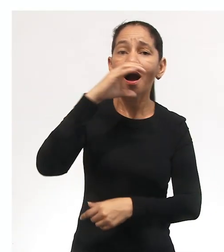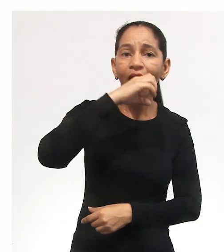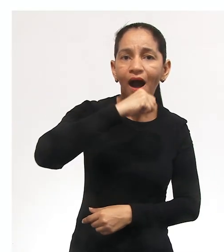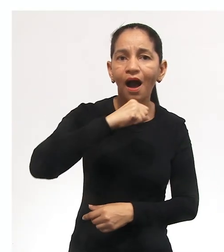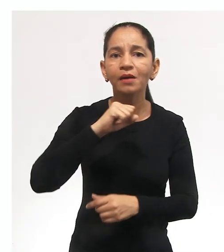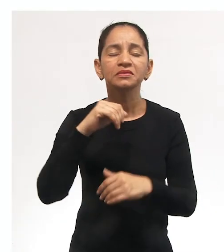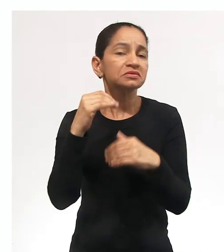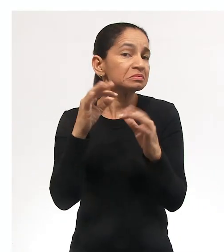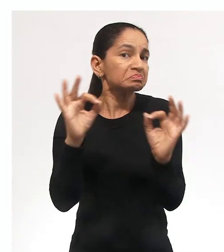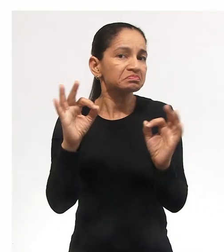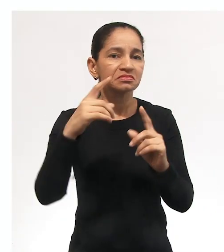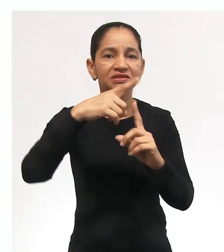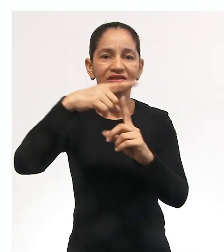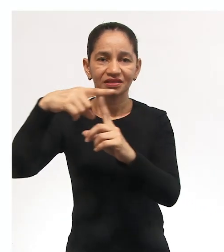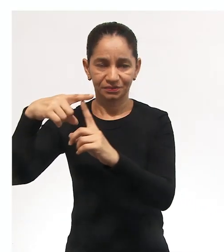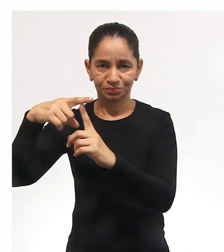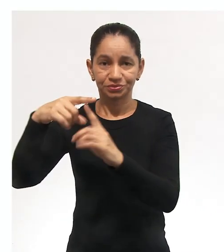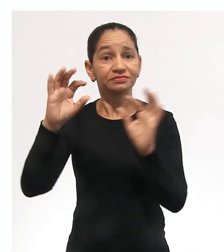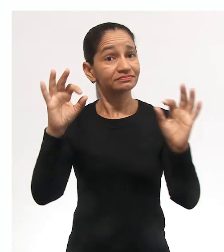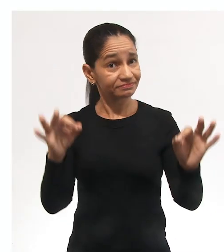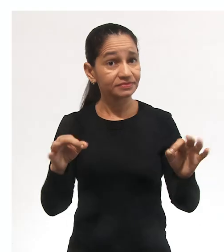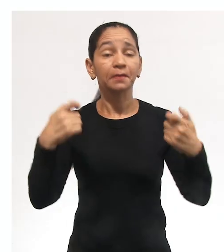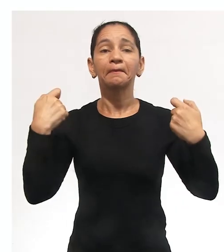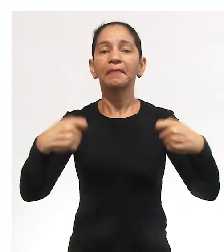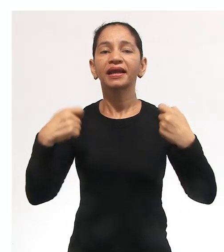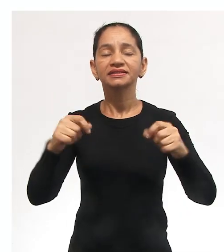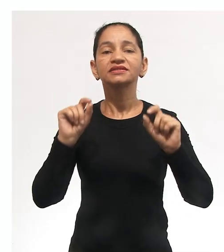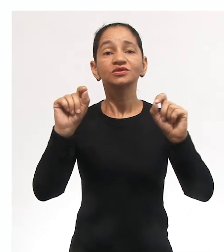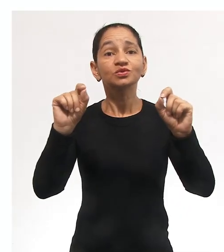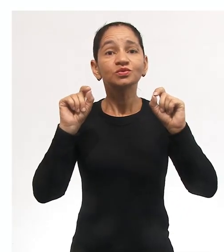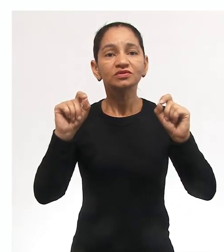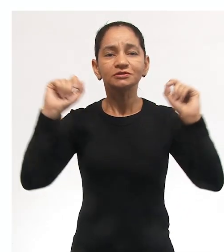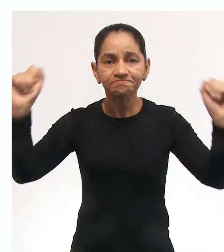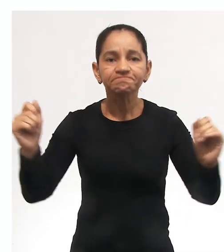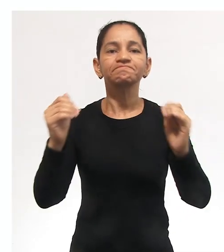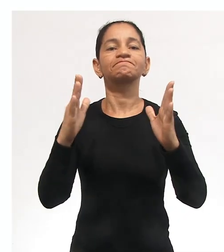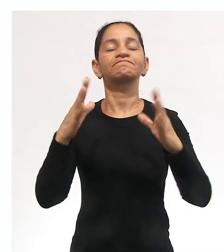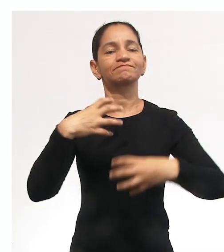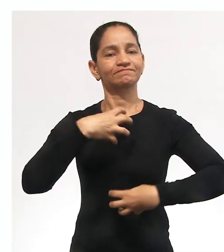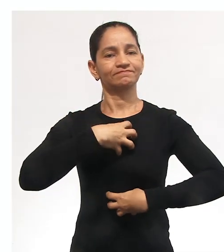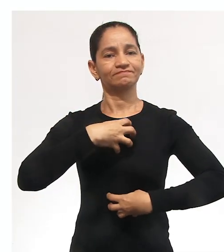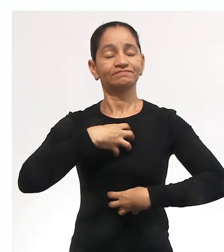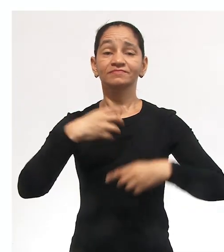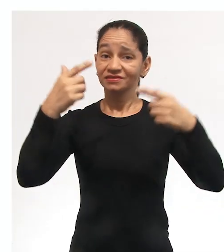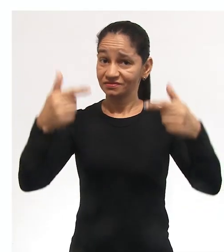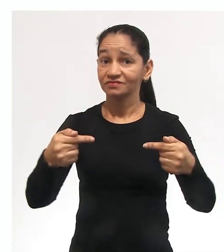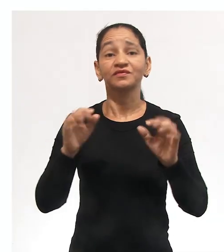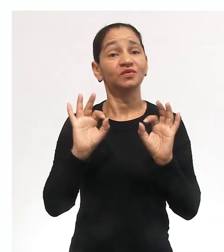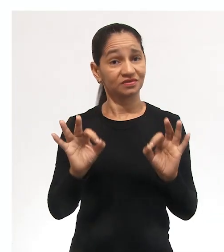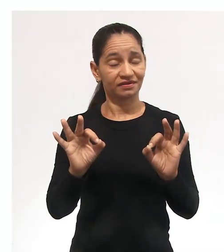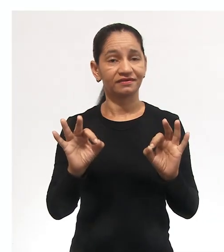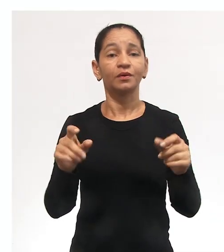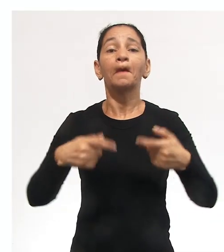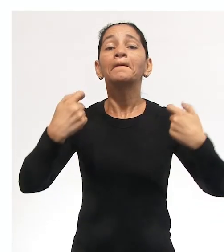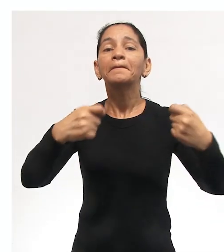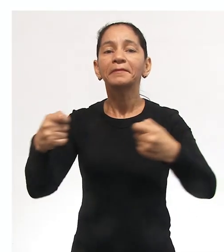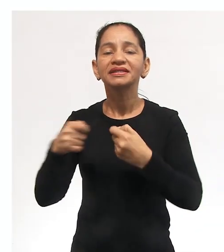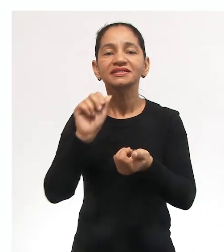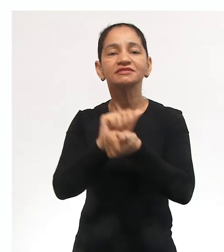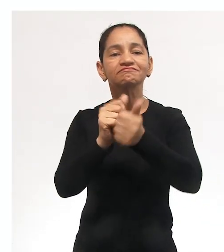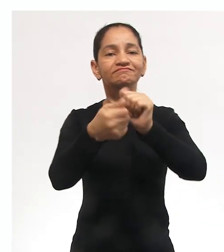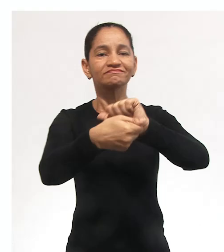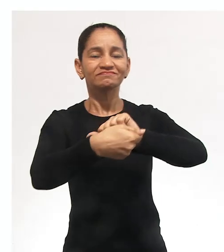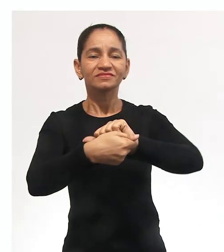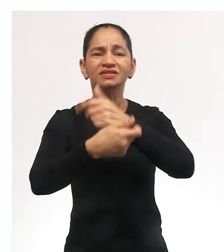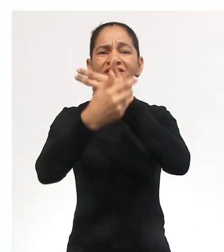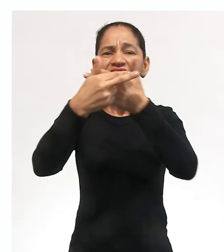seu estilo de aprendizagem. Então, nós precisamos enfrentar esse desafio.